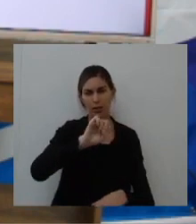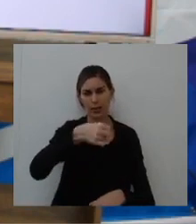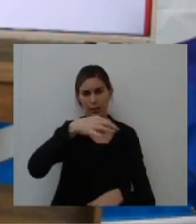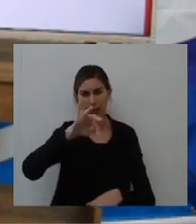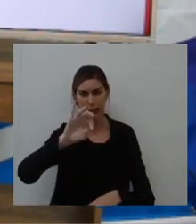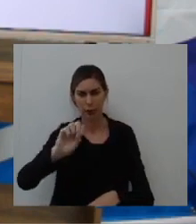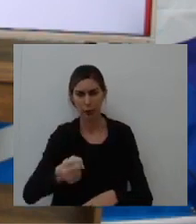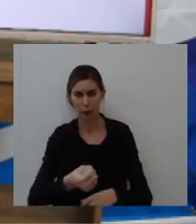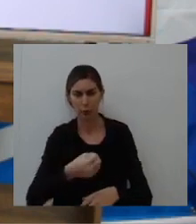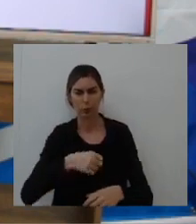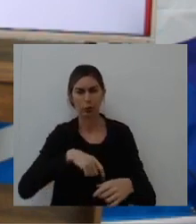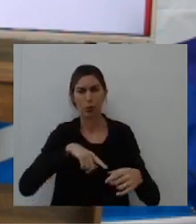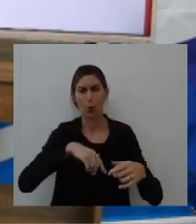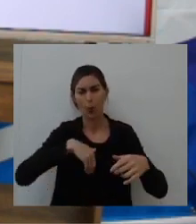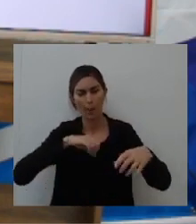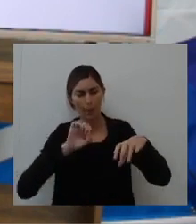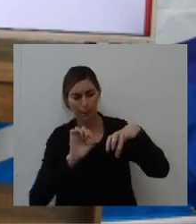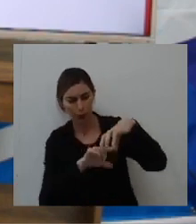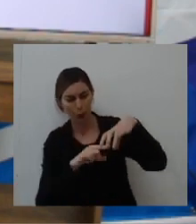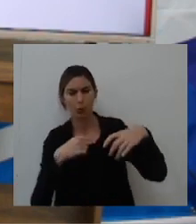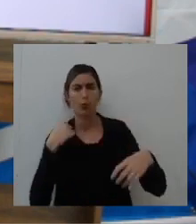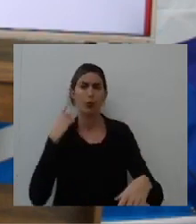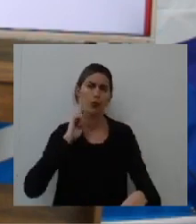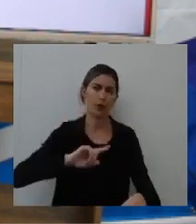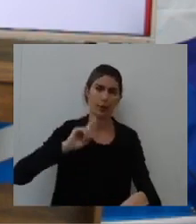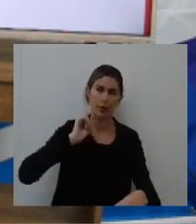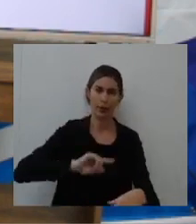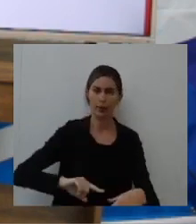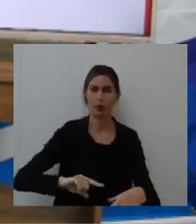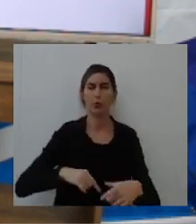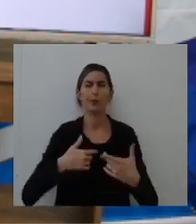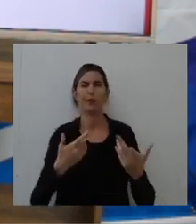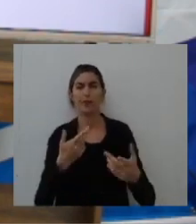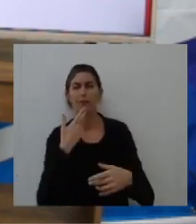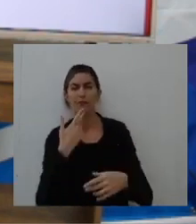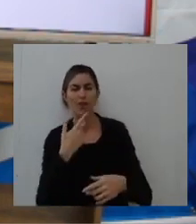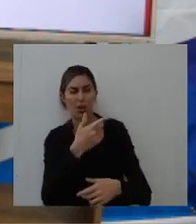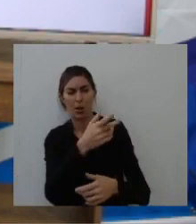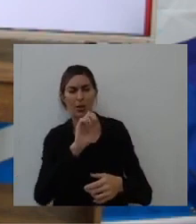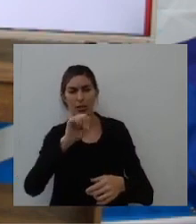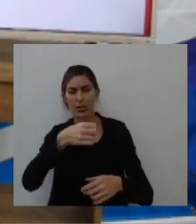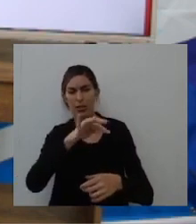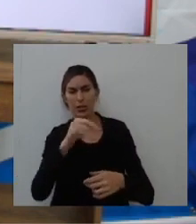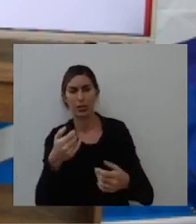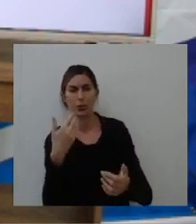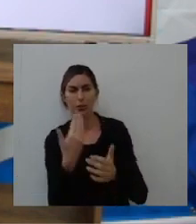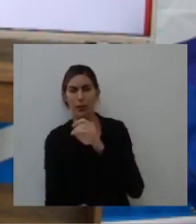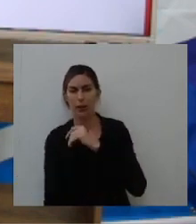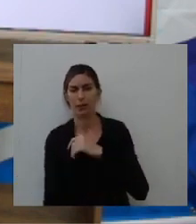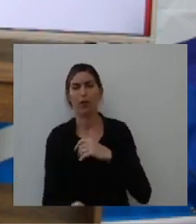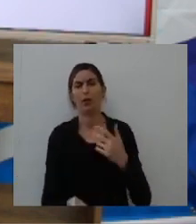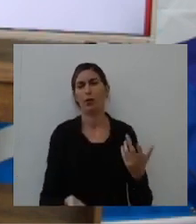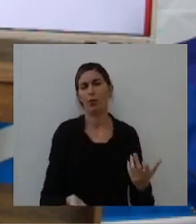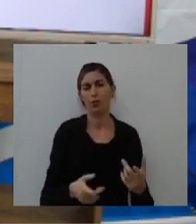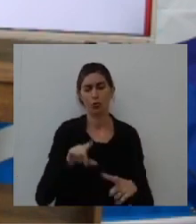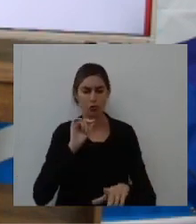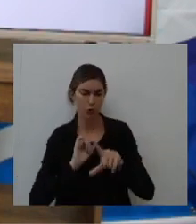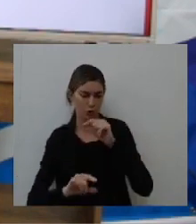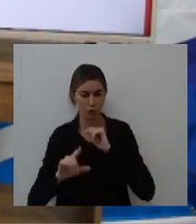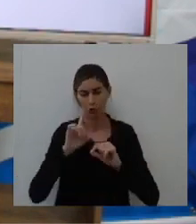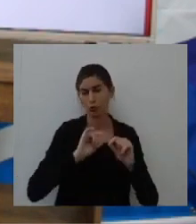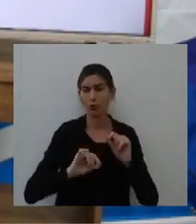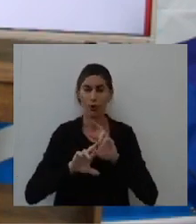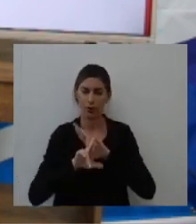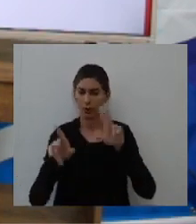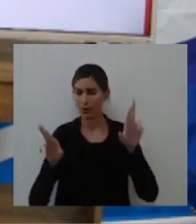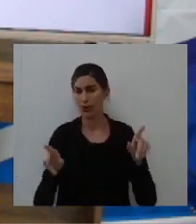foi goleado pelo Flamengo, tu tá botando foco no Santos que perdeu. Então, sabe? As escolhas, elas são diferentes.